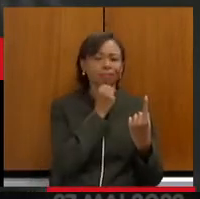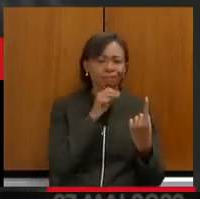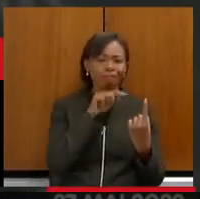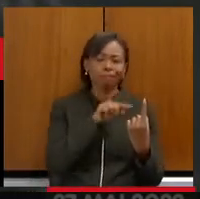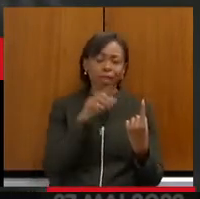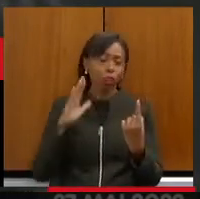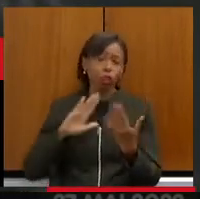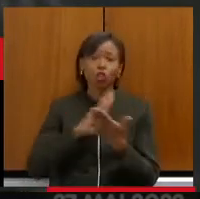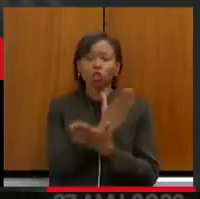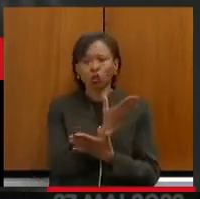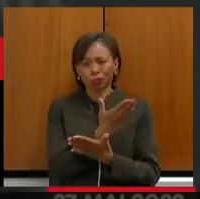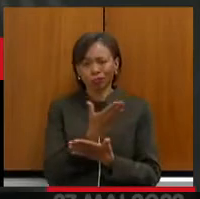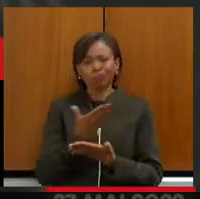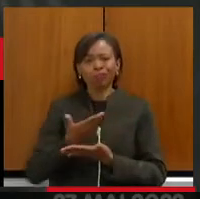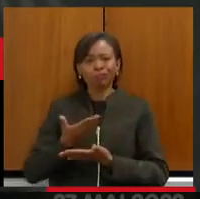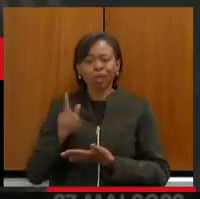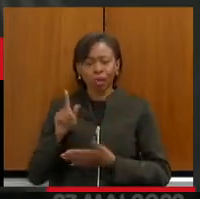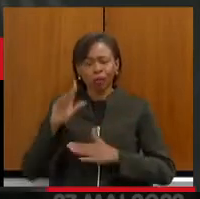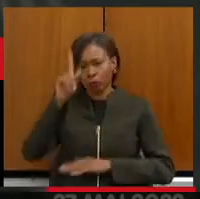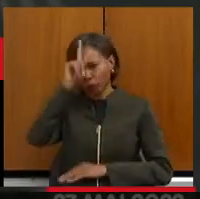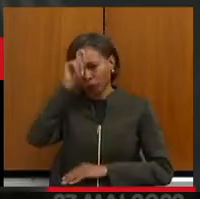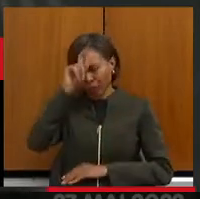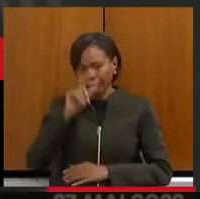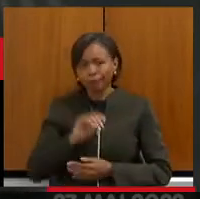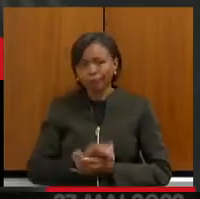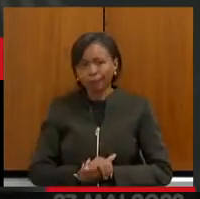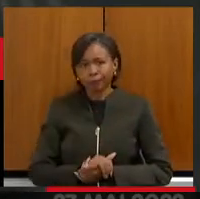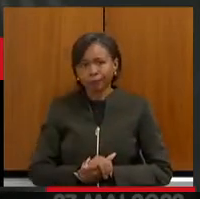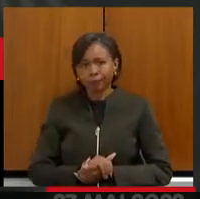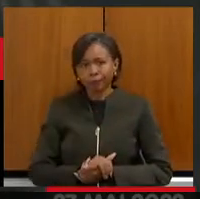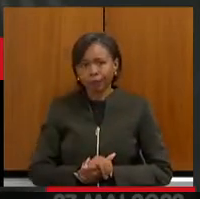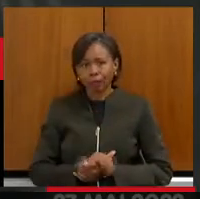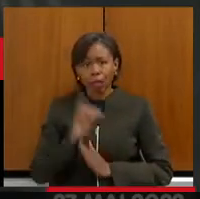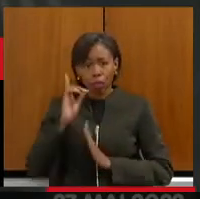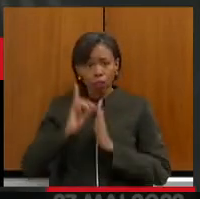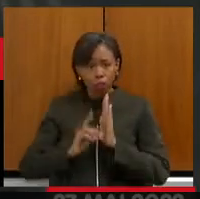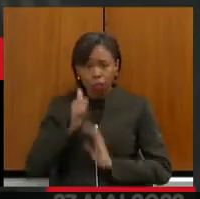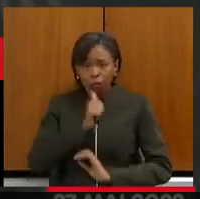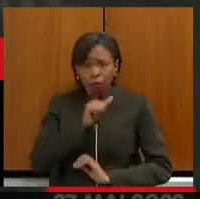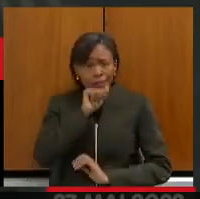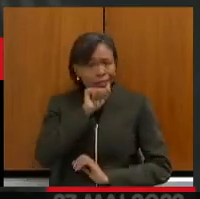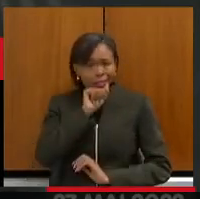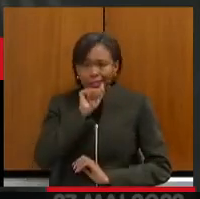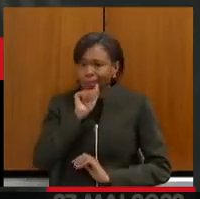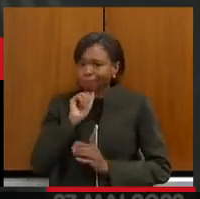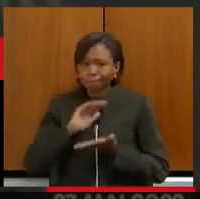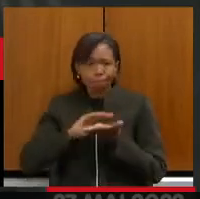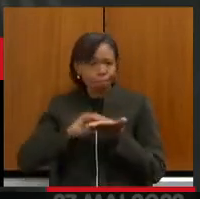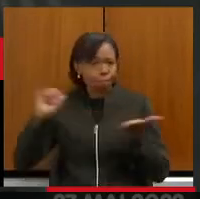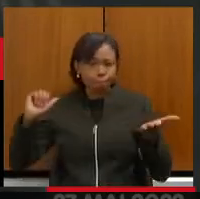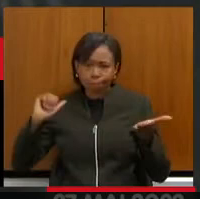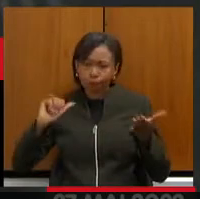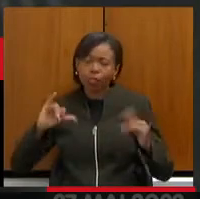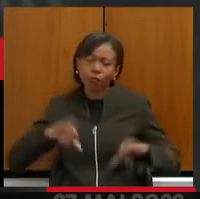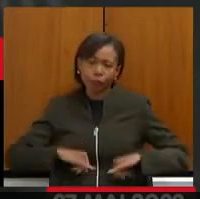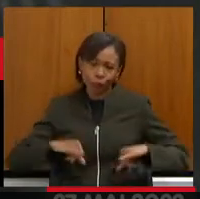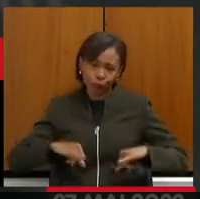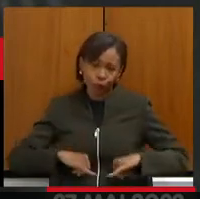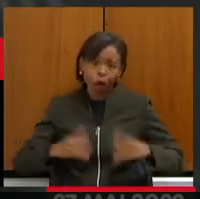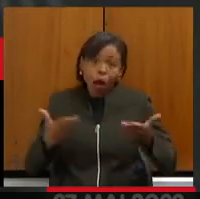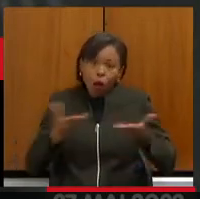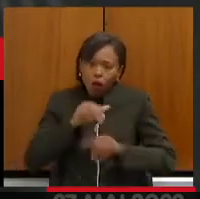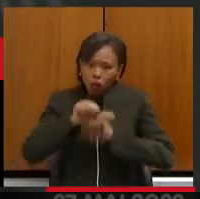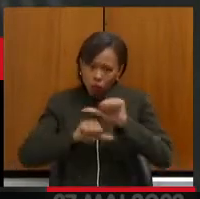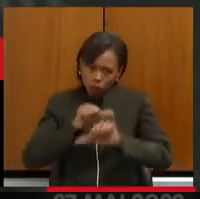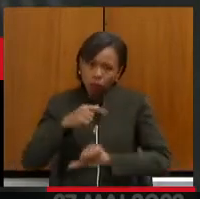essa situação foi muito triste para mim me fez sofrer muito mas agora mudou agora eu tenho emprego não sei